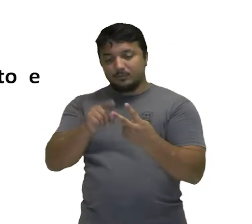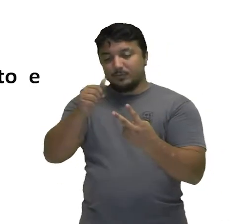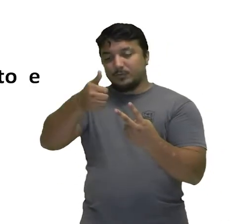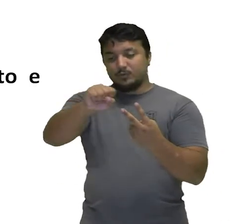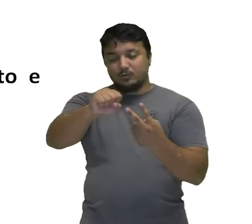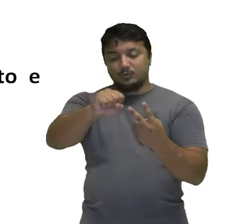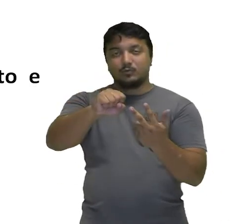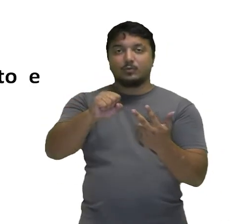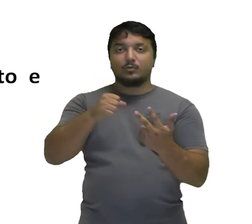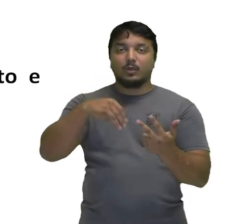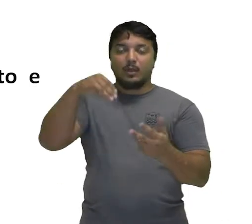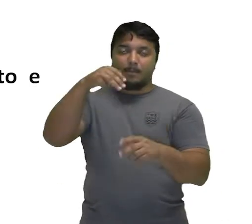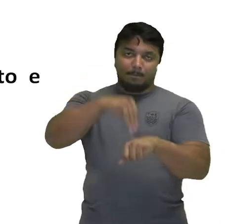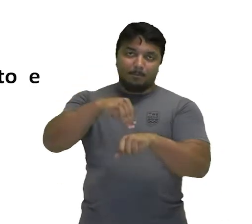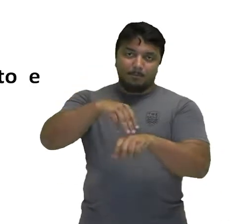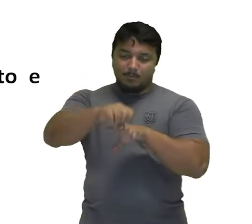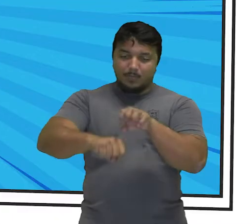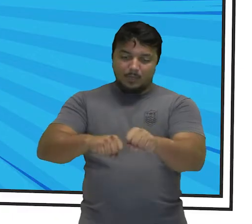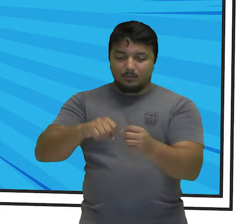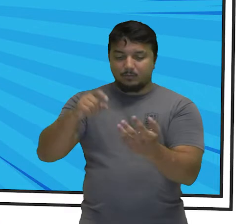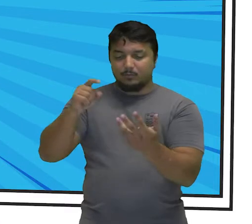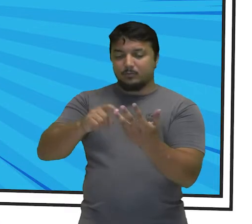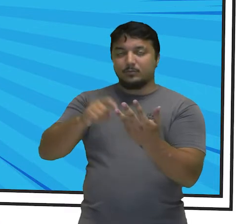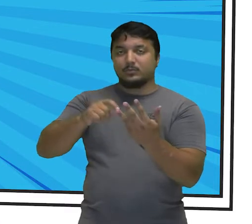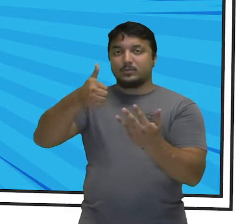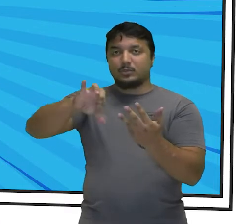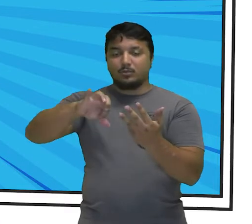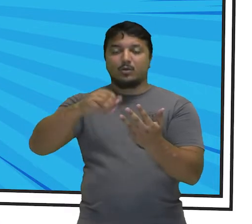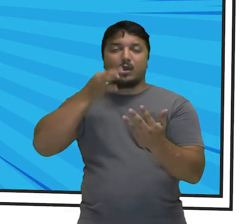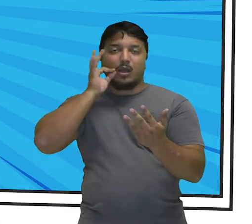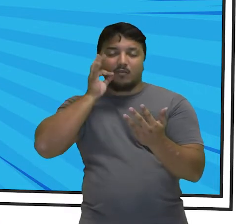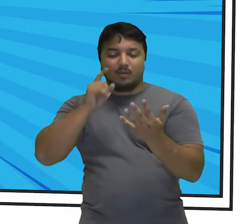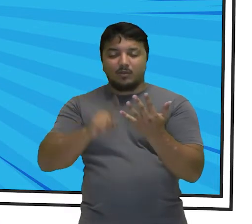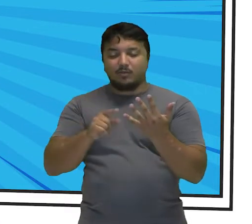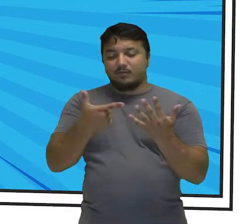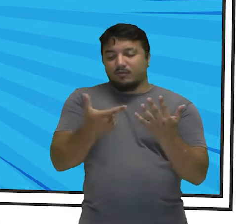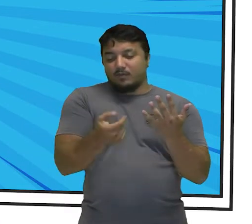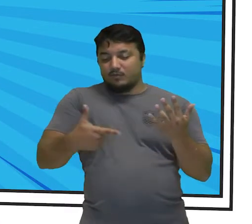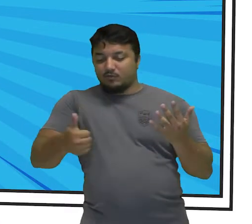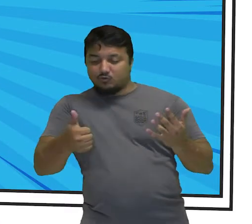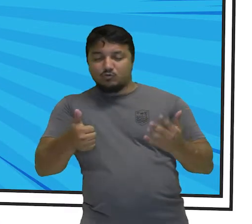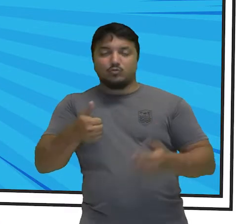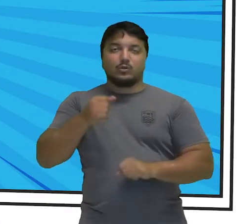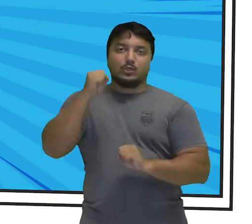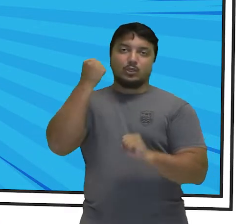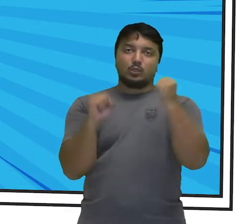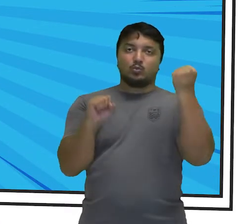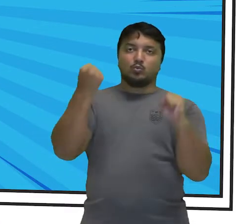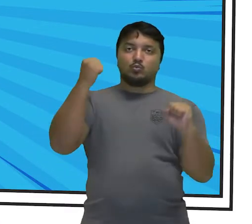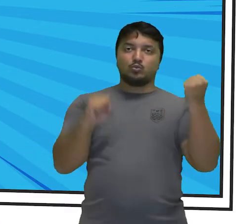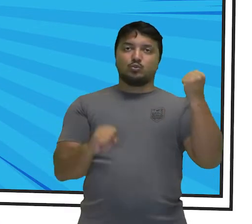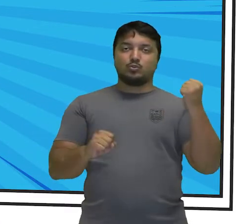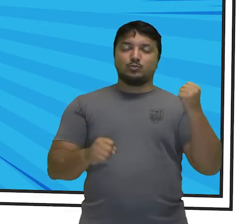18, mineração. 19, café. 20, 21, indústria.